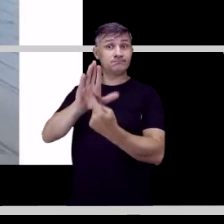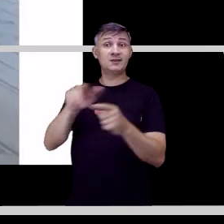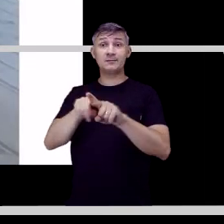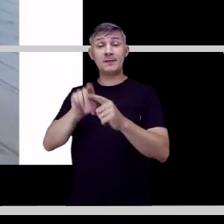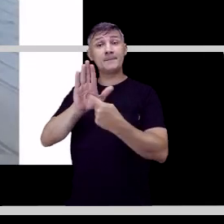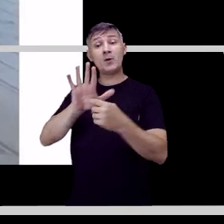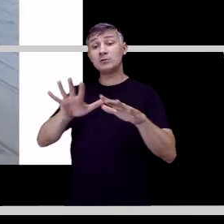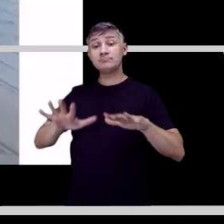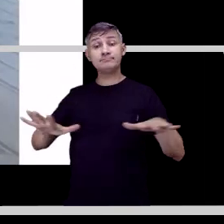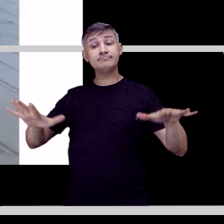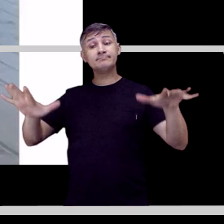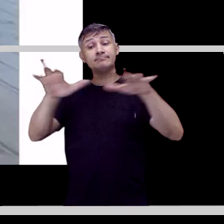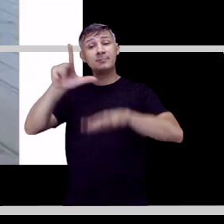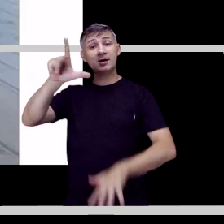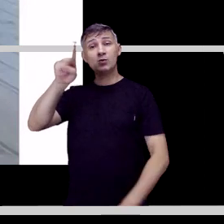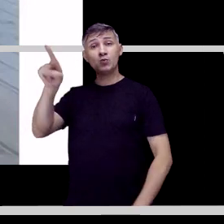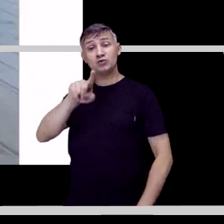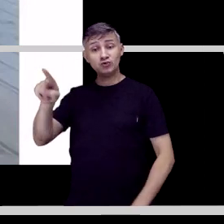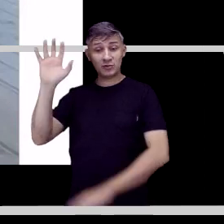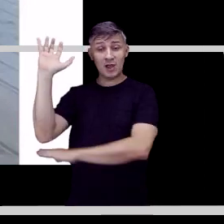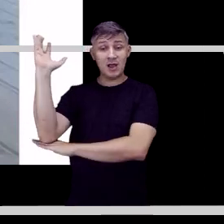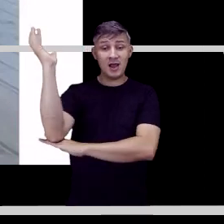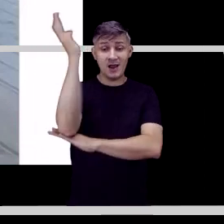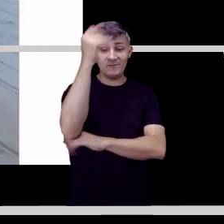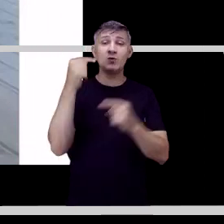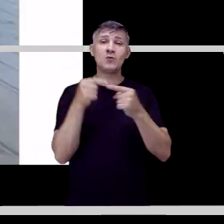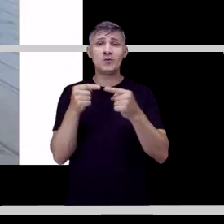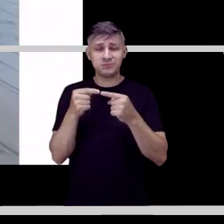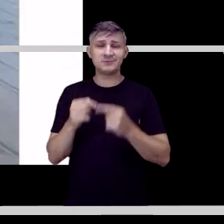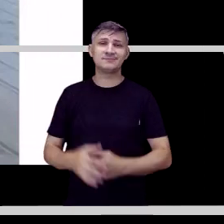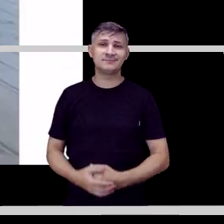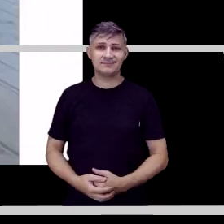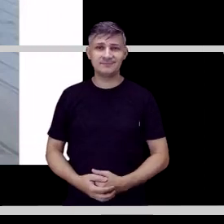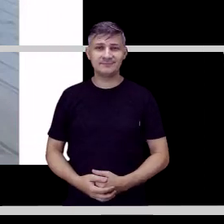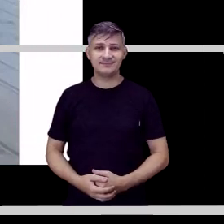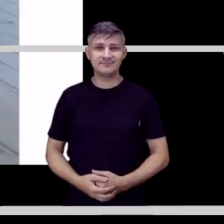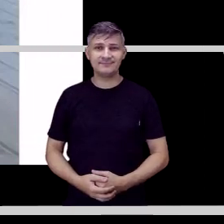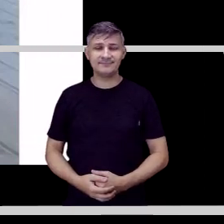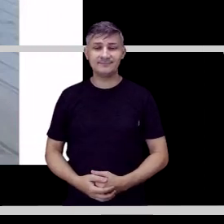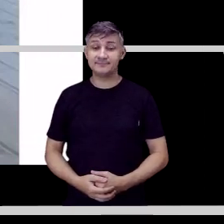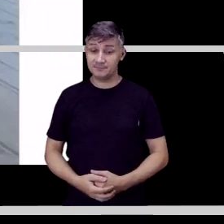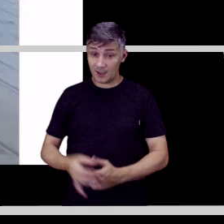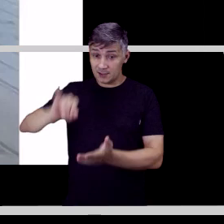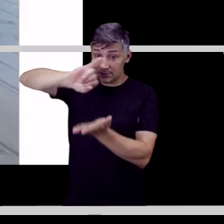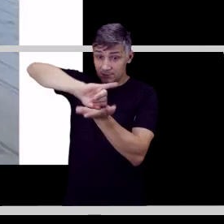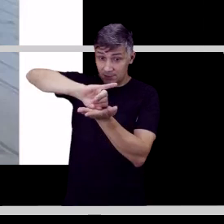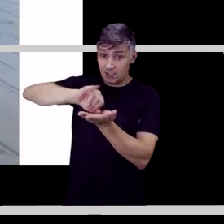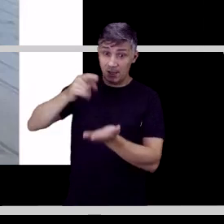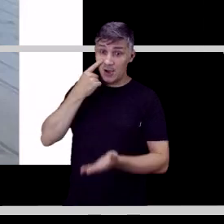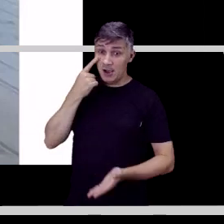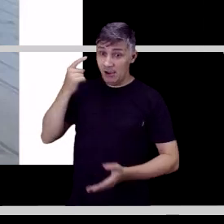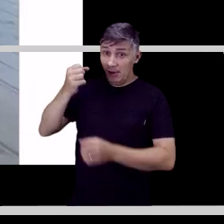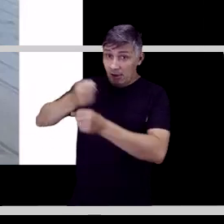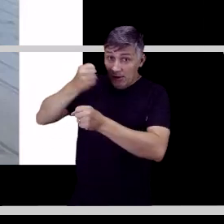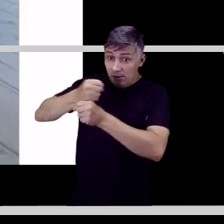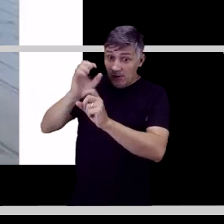essa ambiência, né, da luz e das árvores do parque. Ao centro dessa praça foi instalada essa